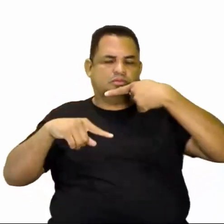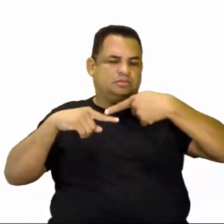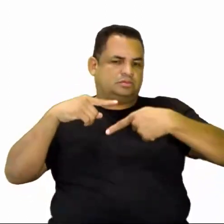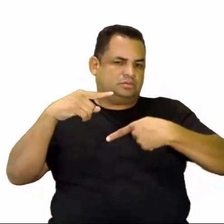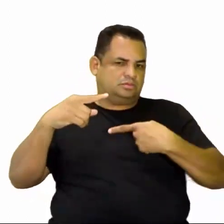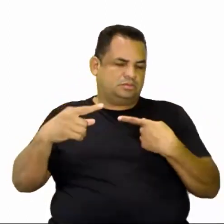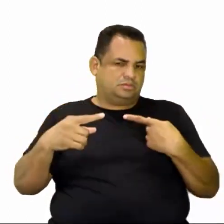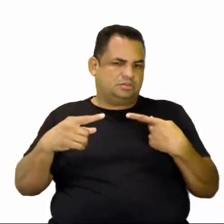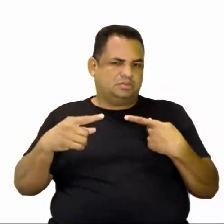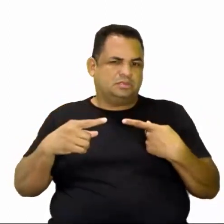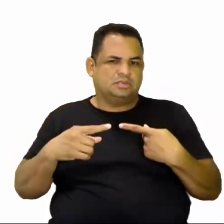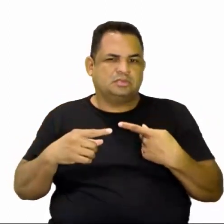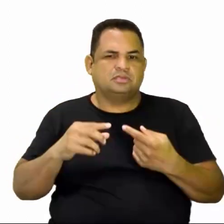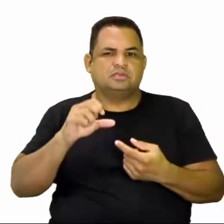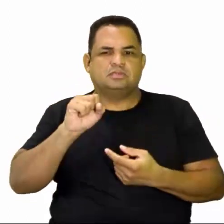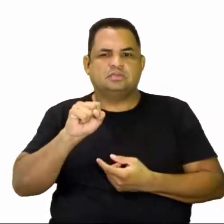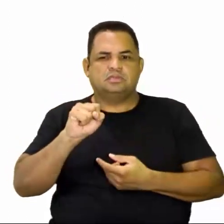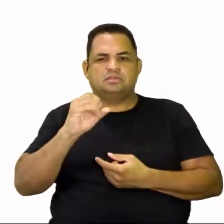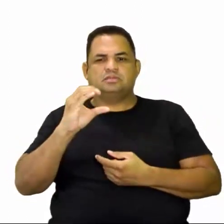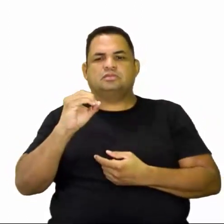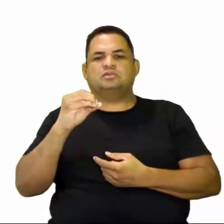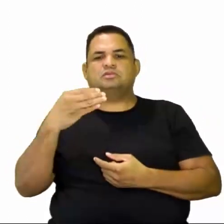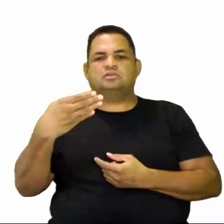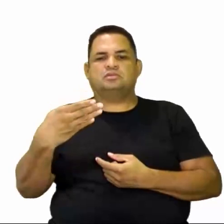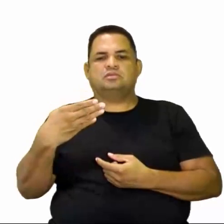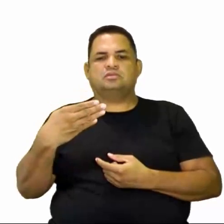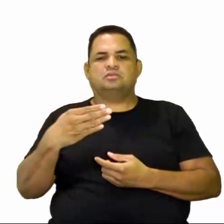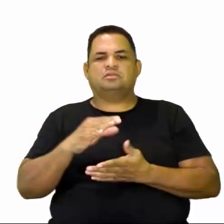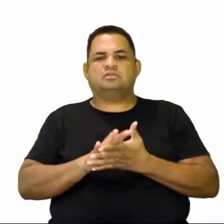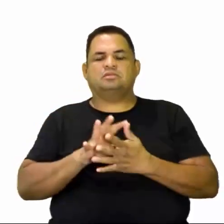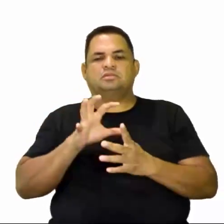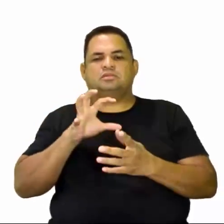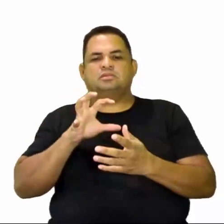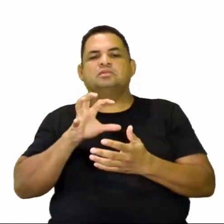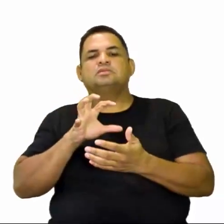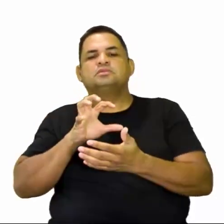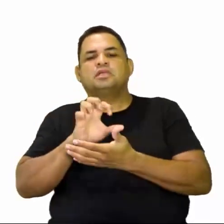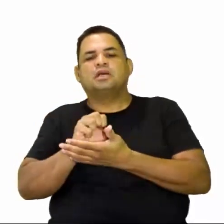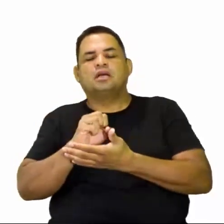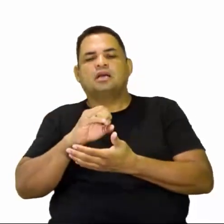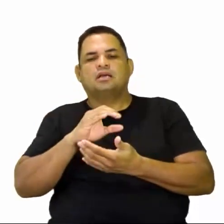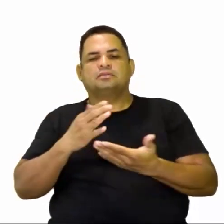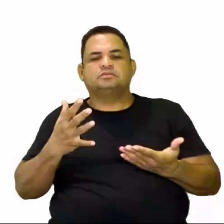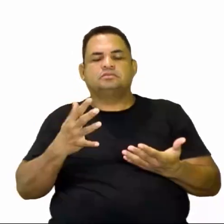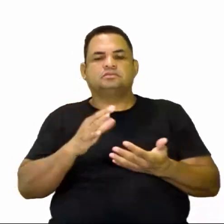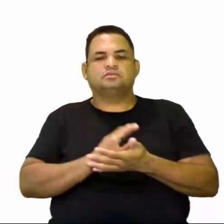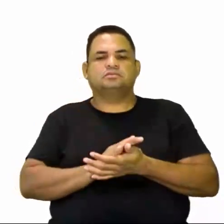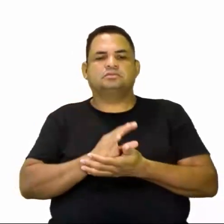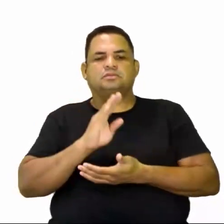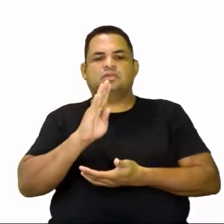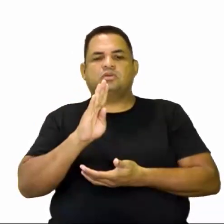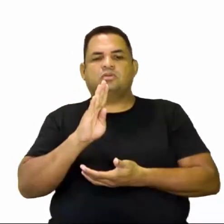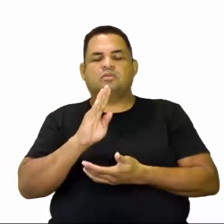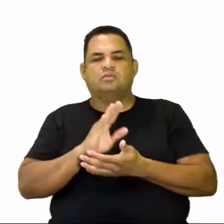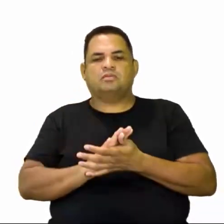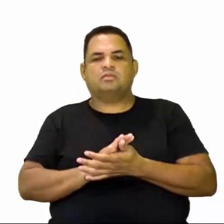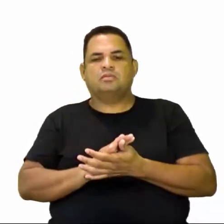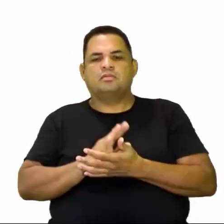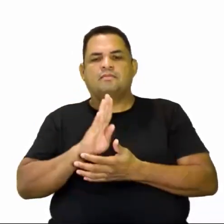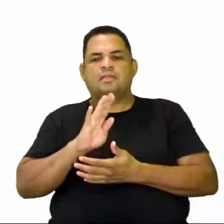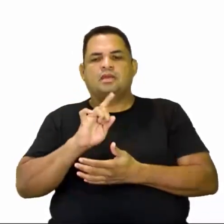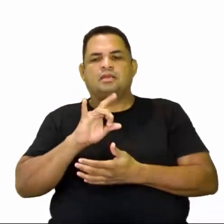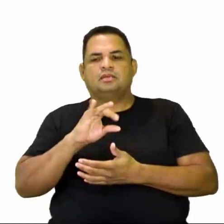Consequentemente, o SO4 vai ser atacado pelo bário. Se isso acontecer, se for